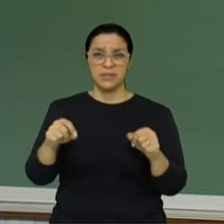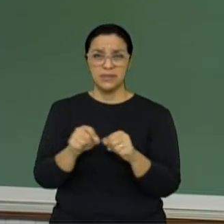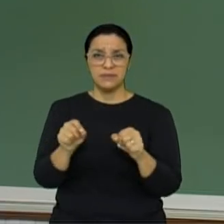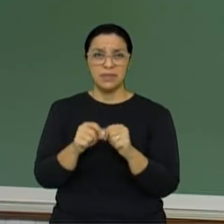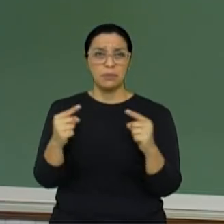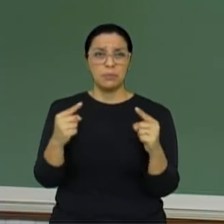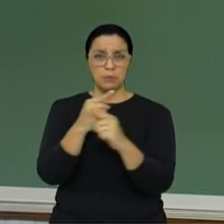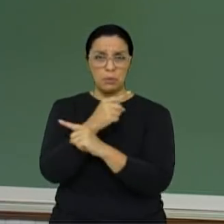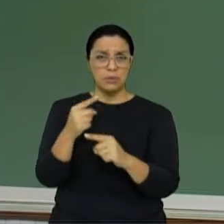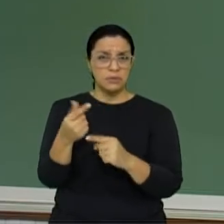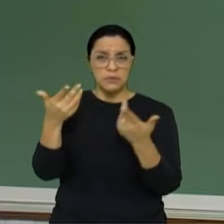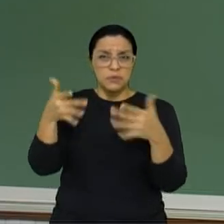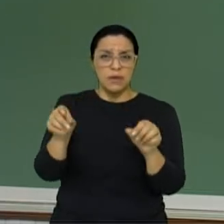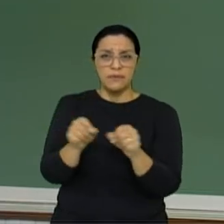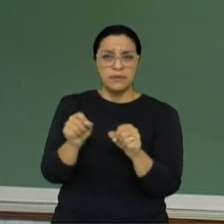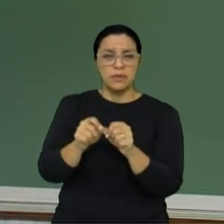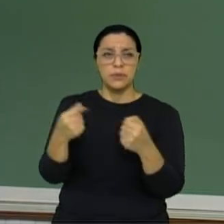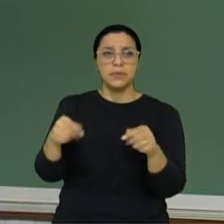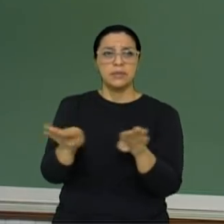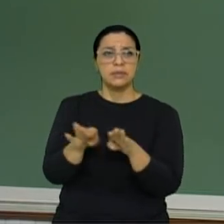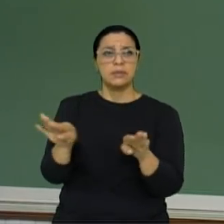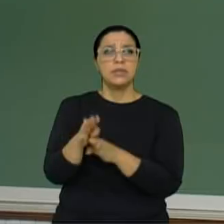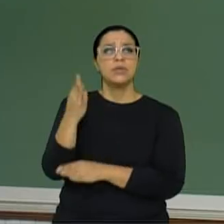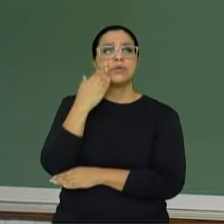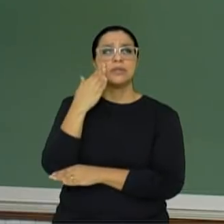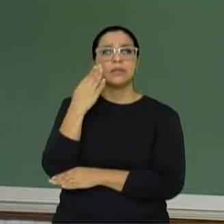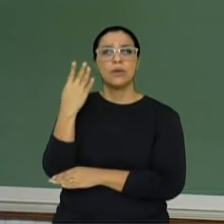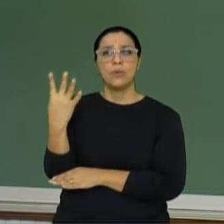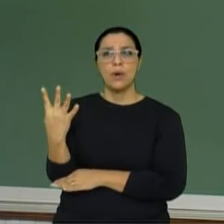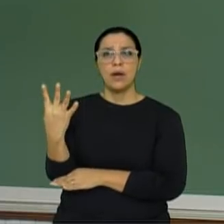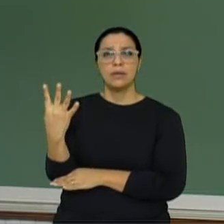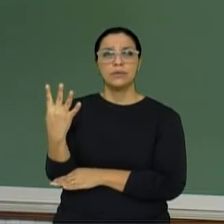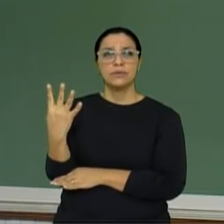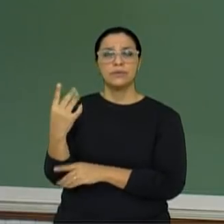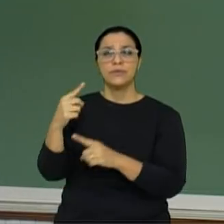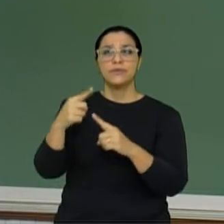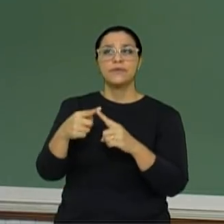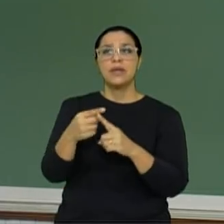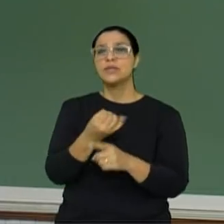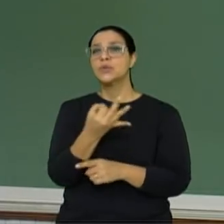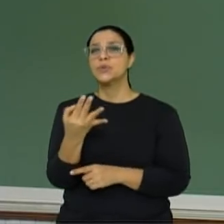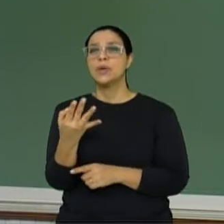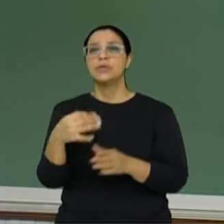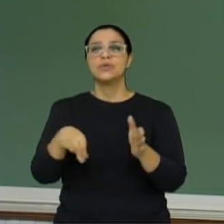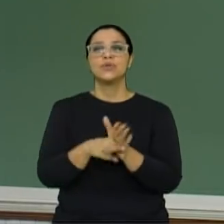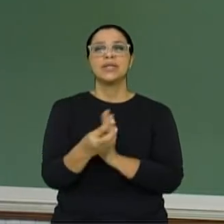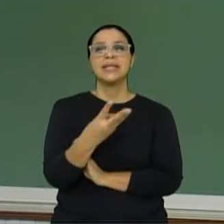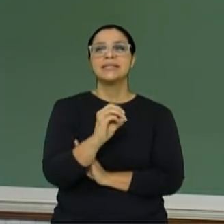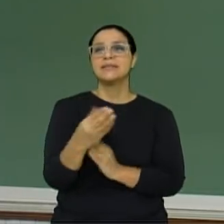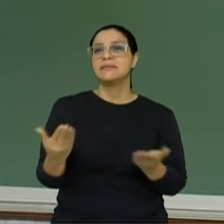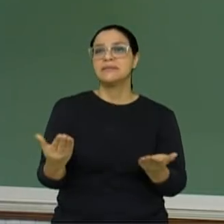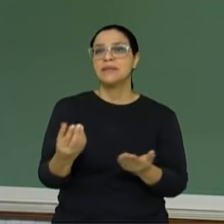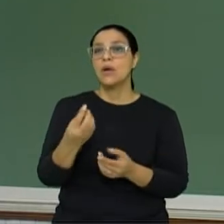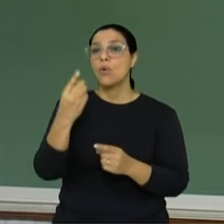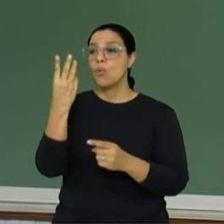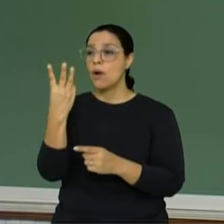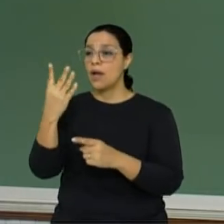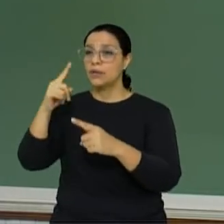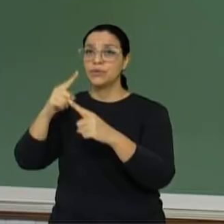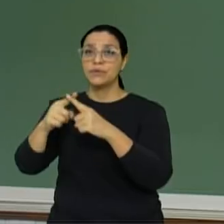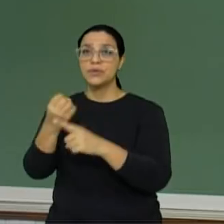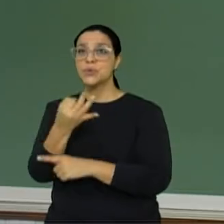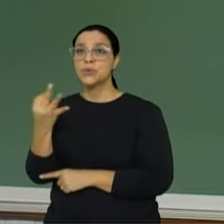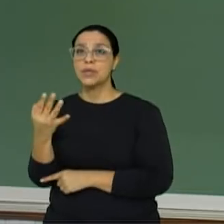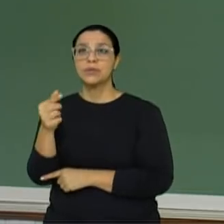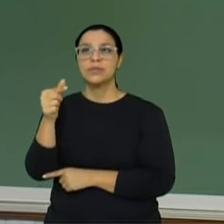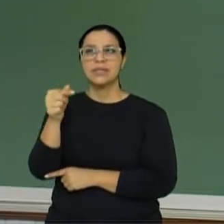as proporções, se você quiser, não precisa nem montar, basta verificar o seguinte, né? 4 vezes o quê para dar 15? Ou para dar 30, desculpe. Né? Vai